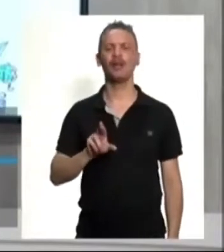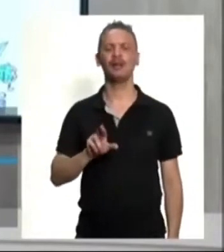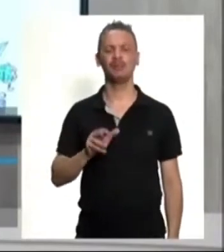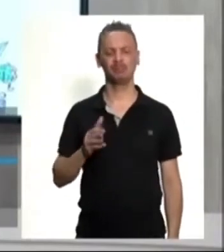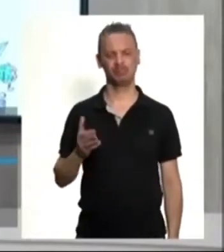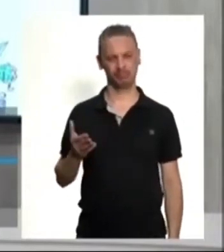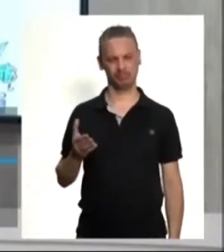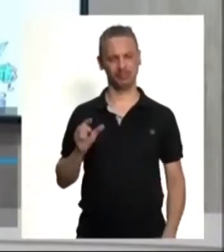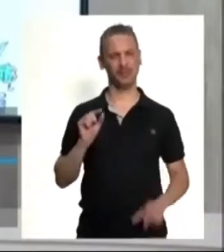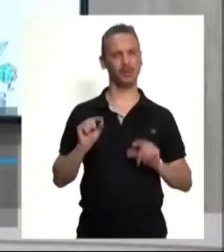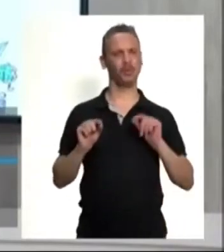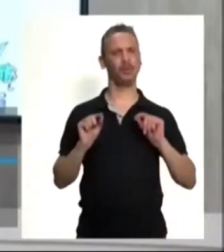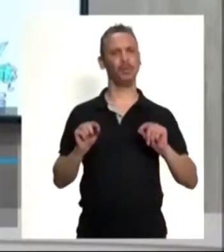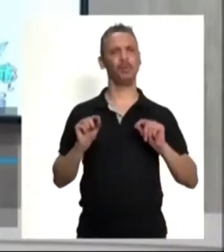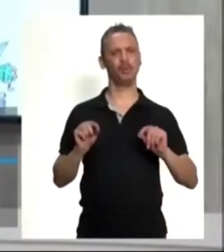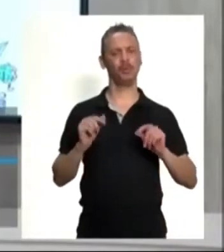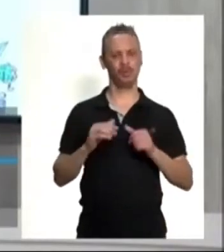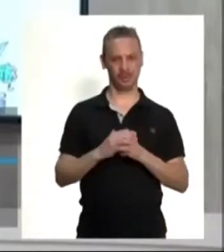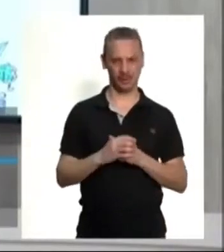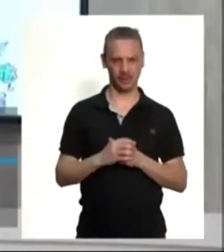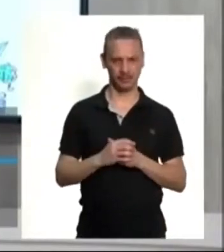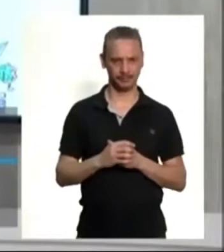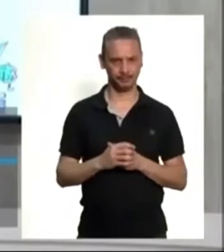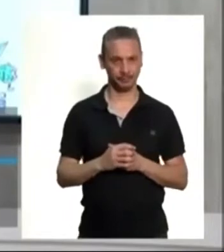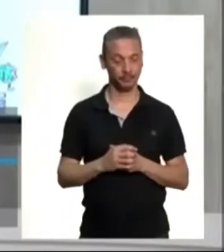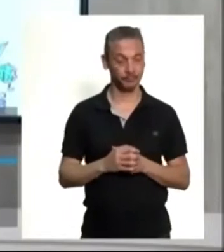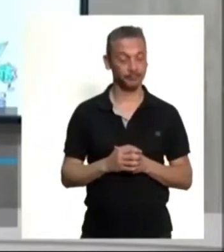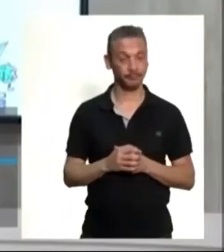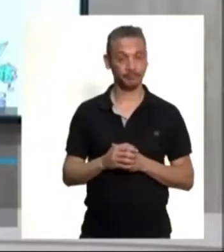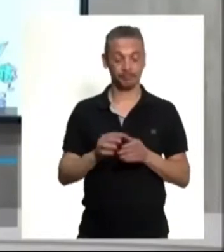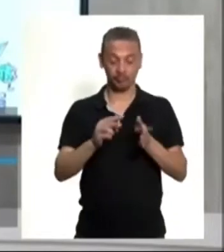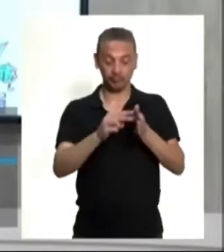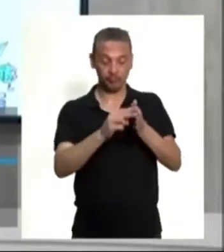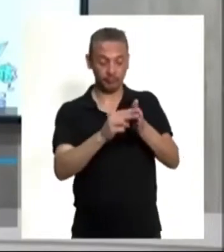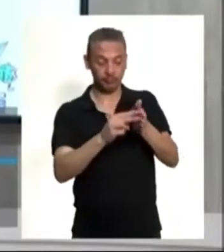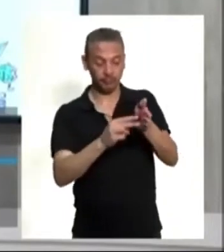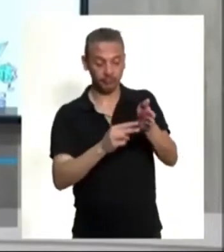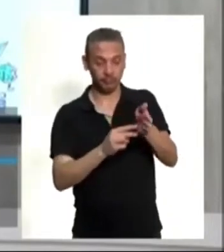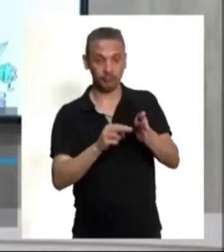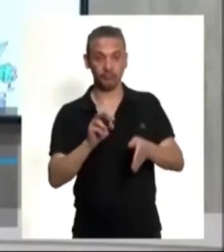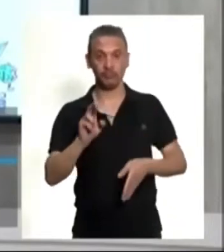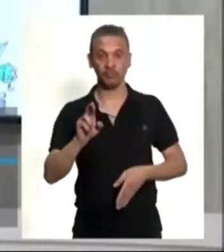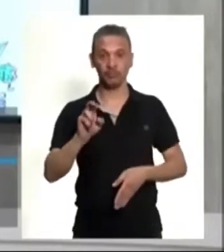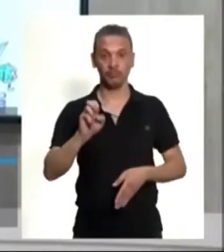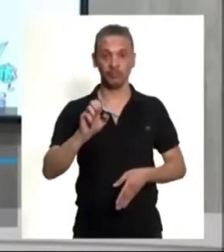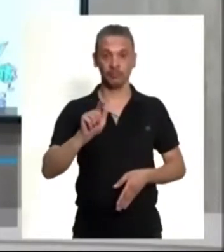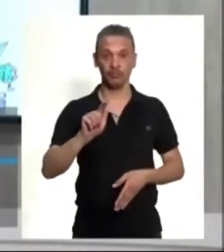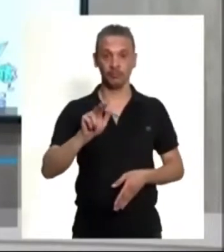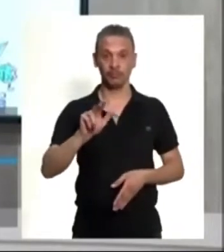entre aspas, uma caixa regular? Bom, prisma regular é todo prisma que é